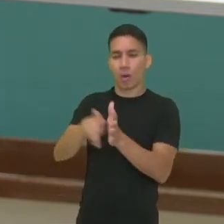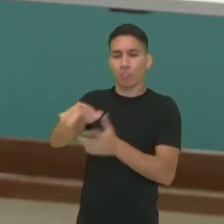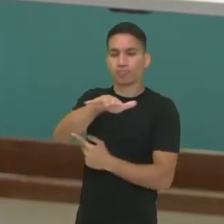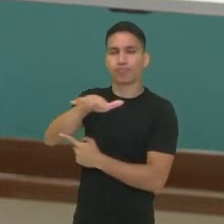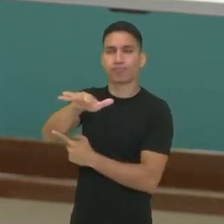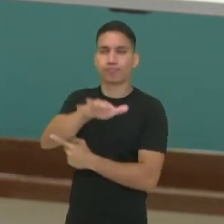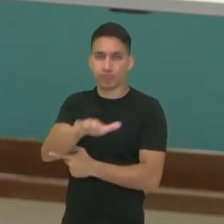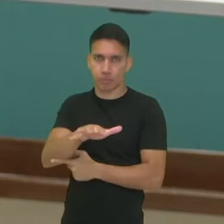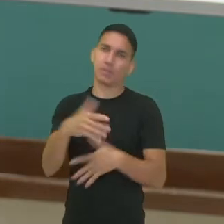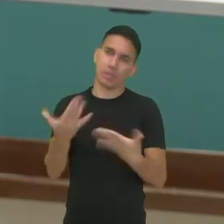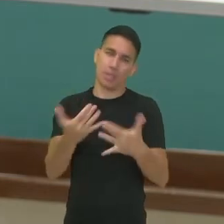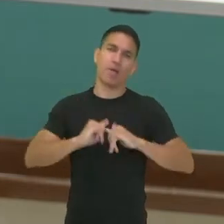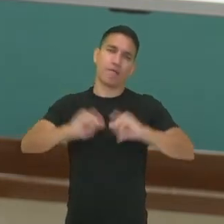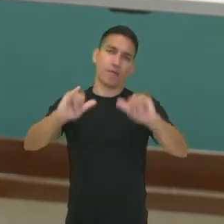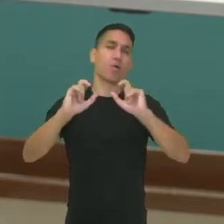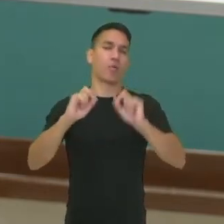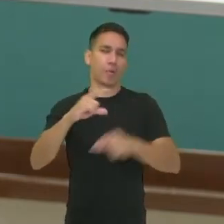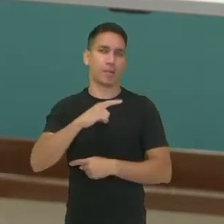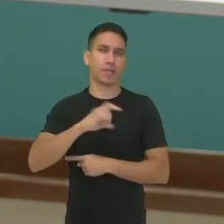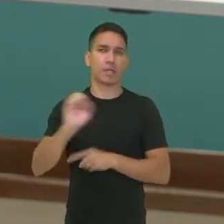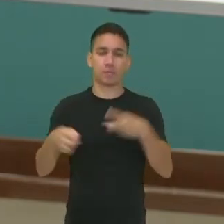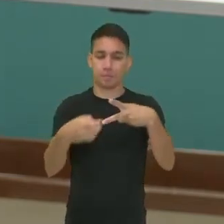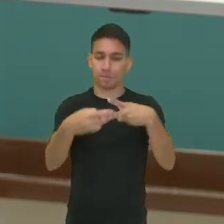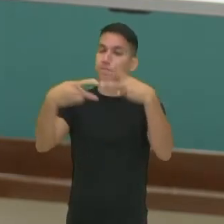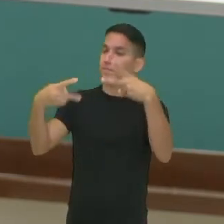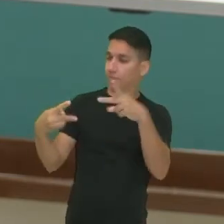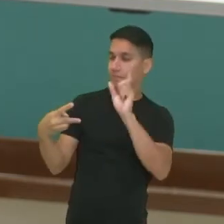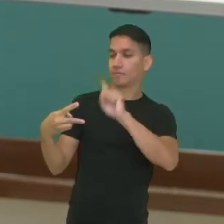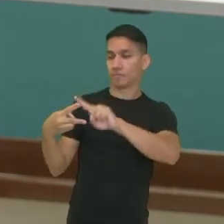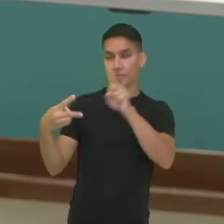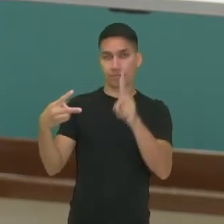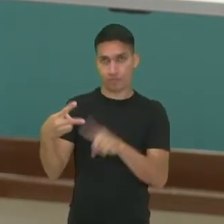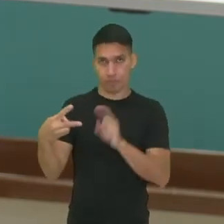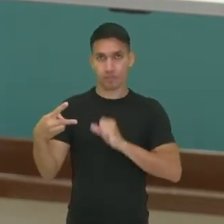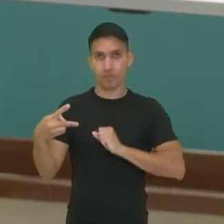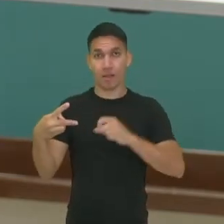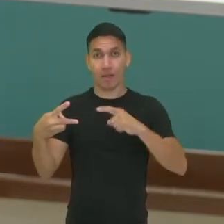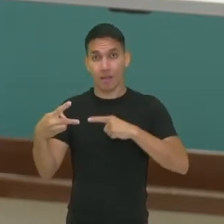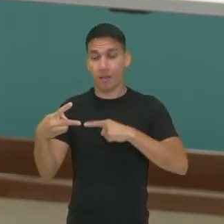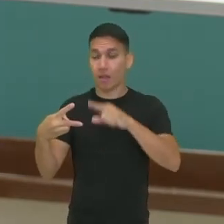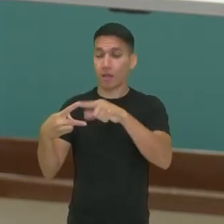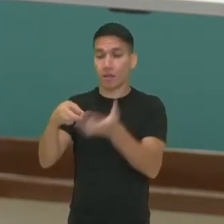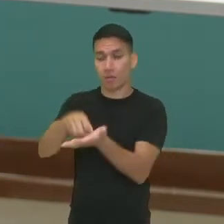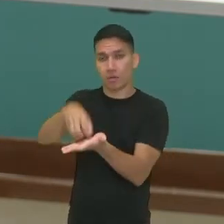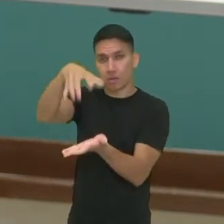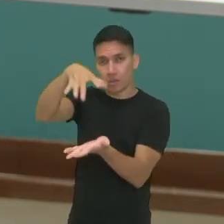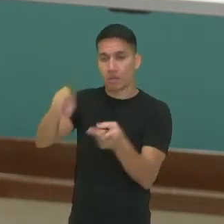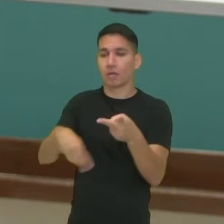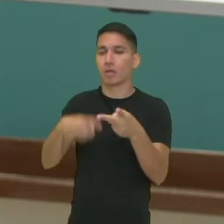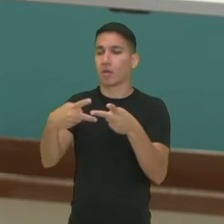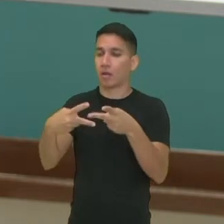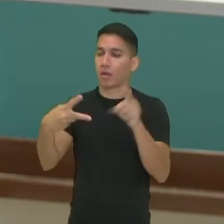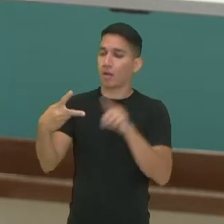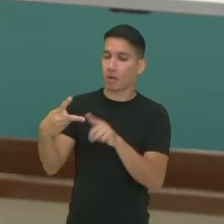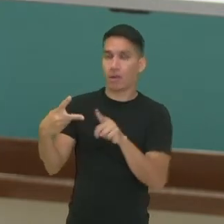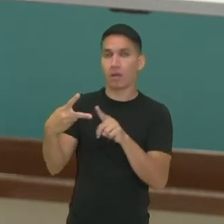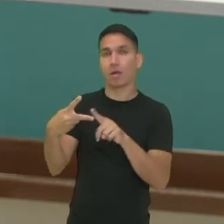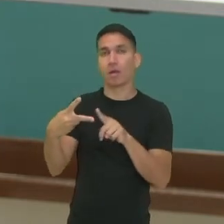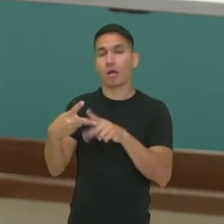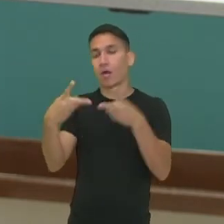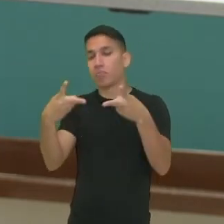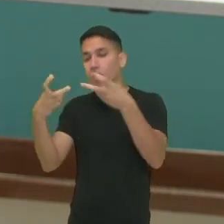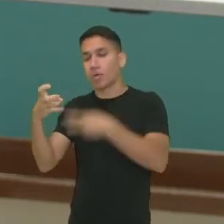espacial. Como eu vos disse, existem dois tipos de isomeria espacial, a geométrica e a ótica.